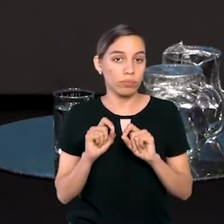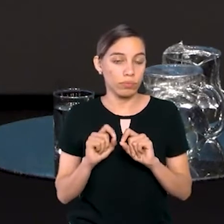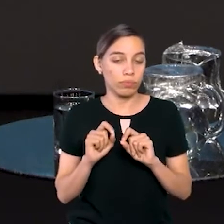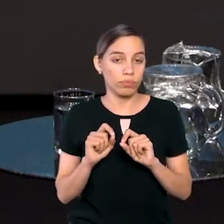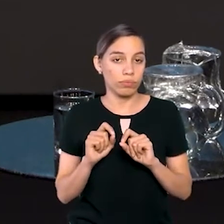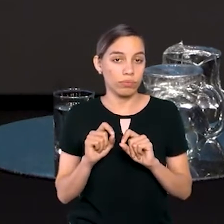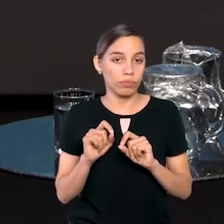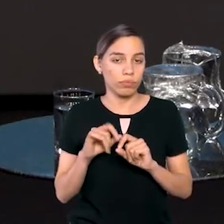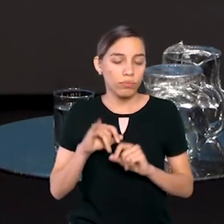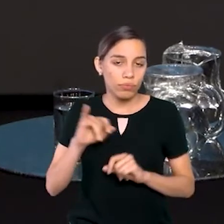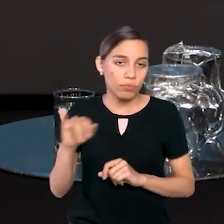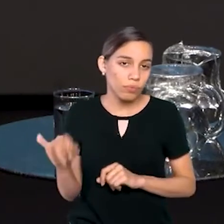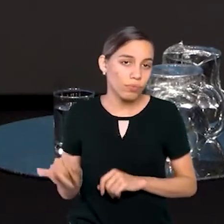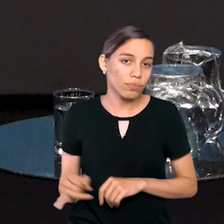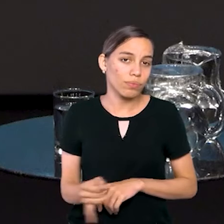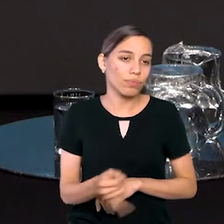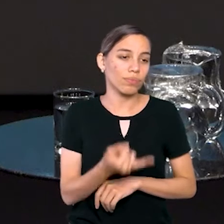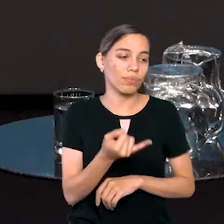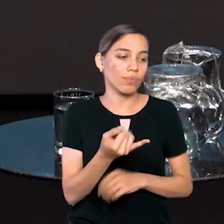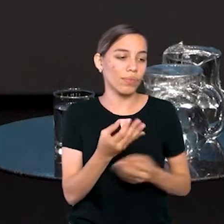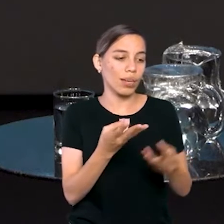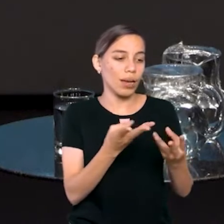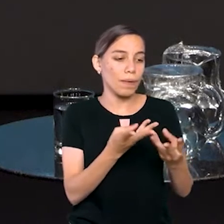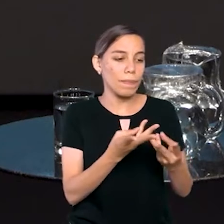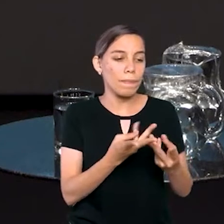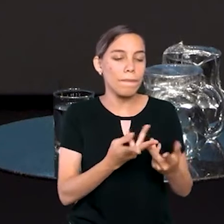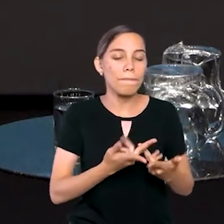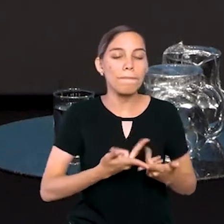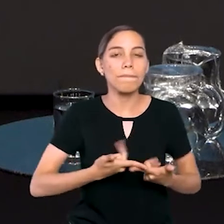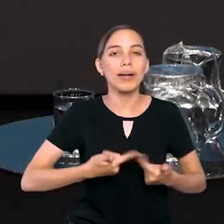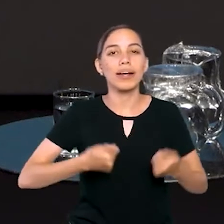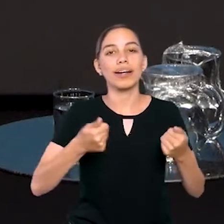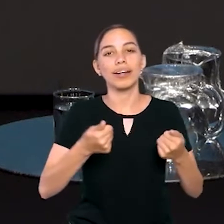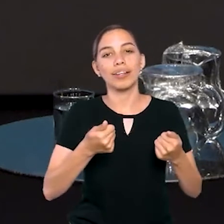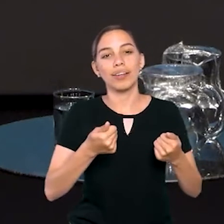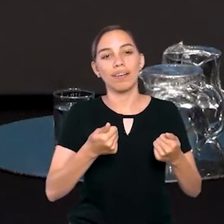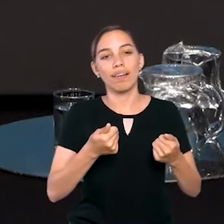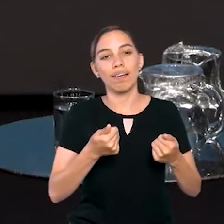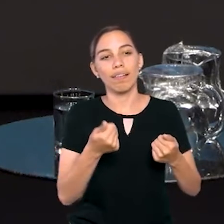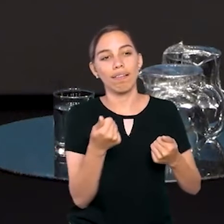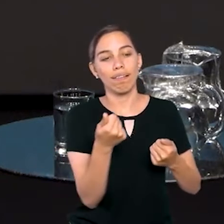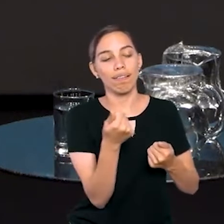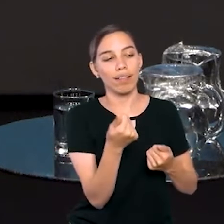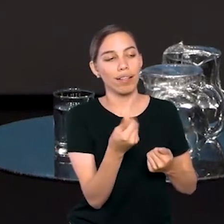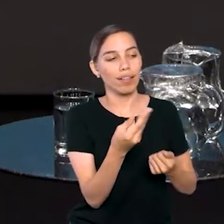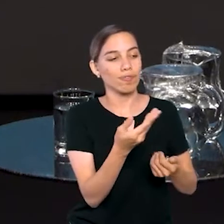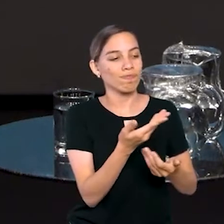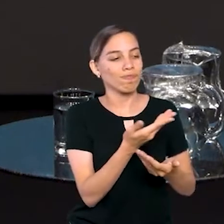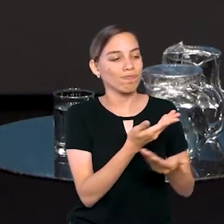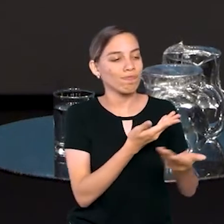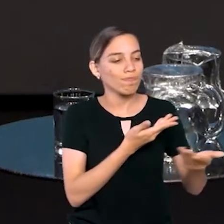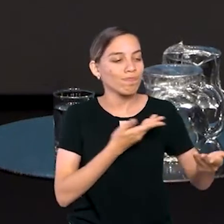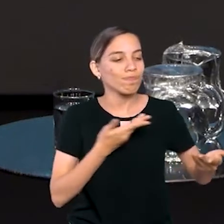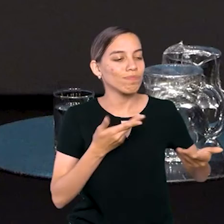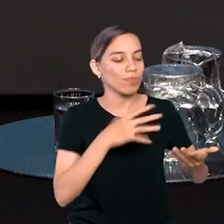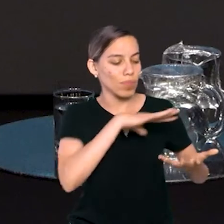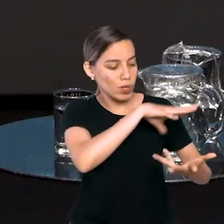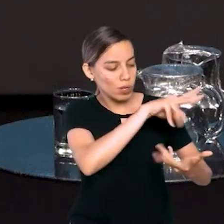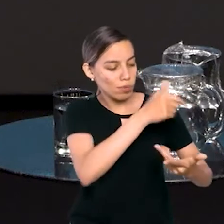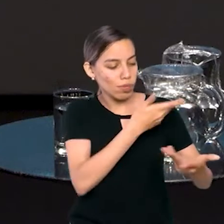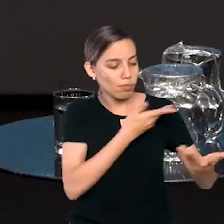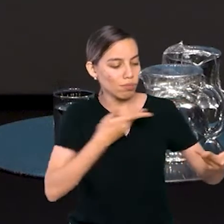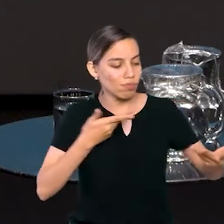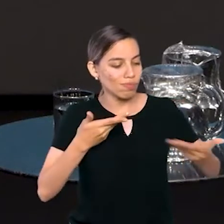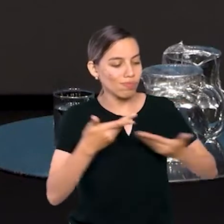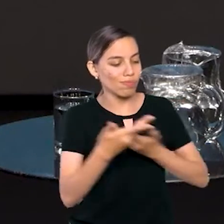aproveitar essa maravilhosa fruição que o planeta, que a Terra, que a Mãe Gaia, que